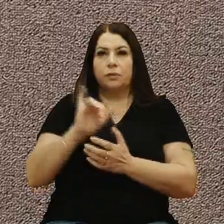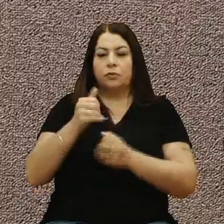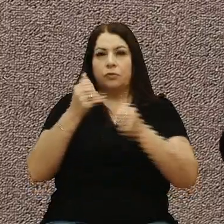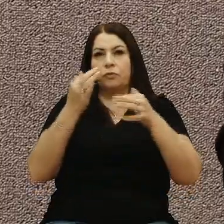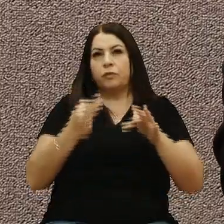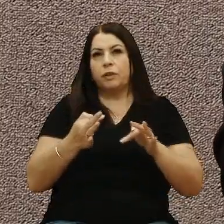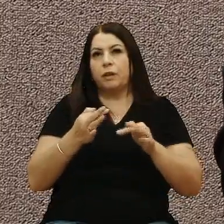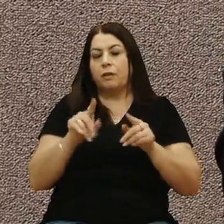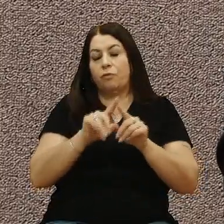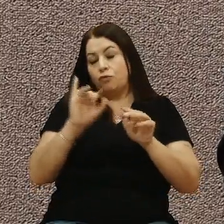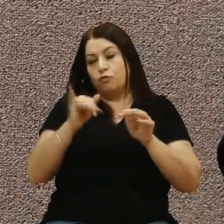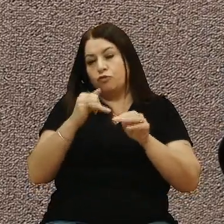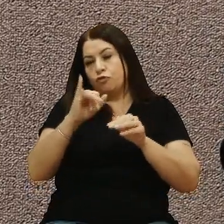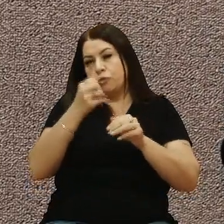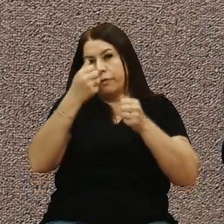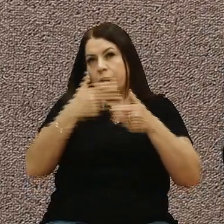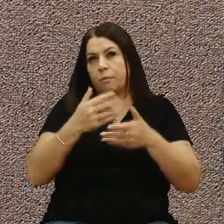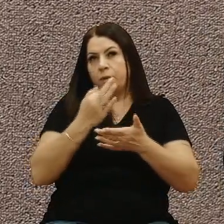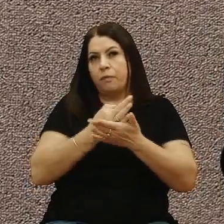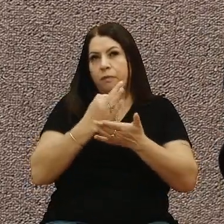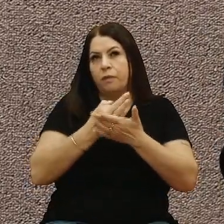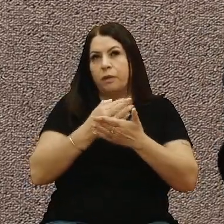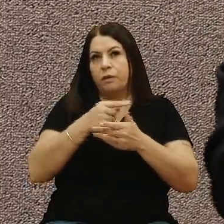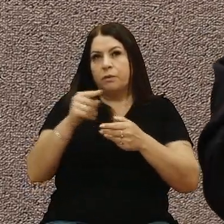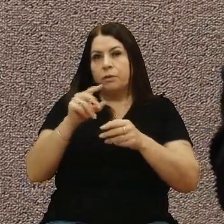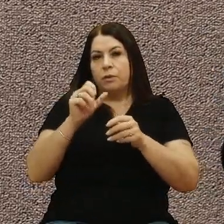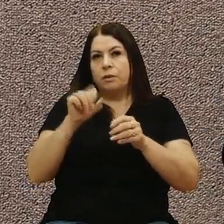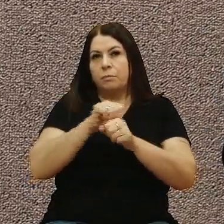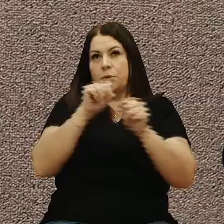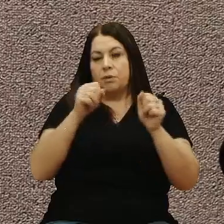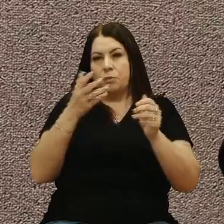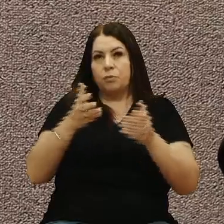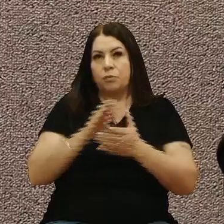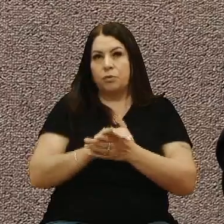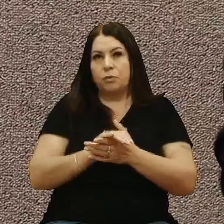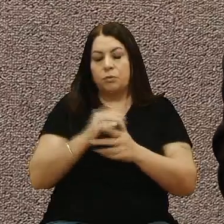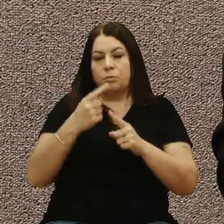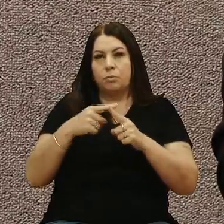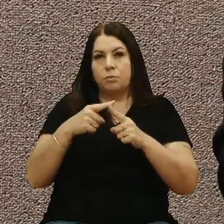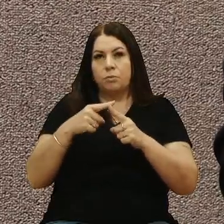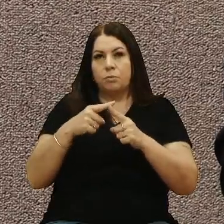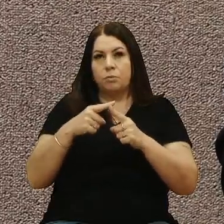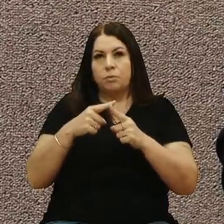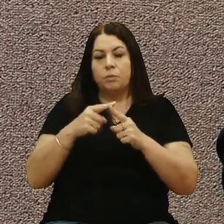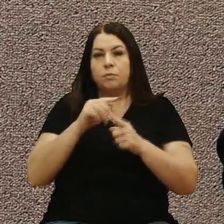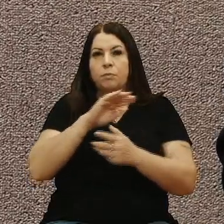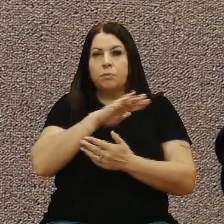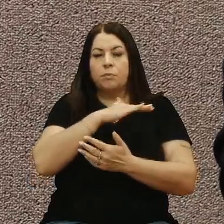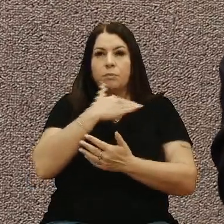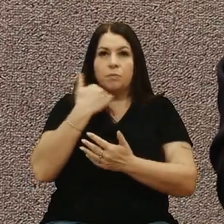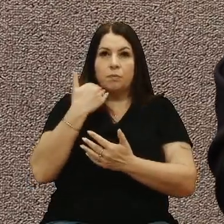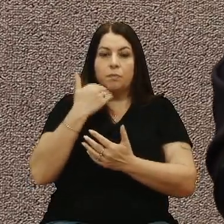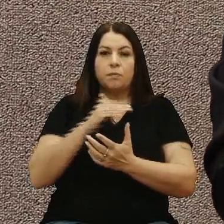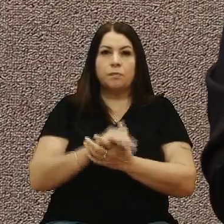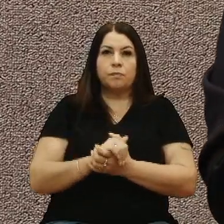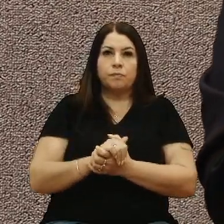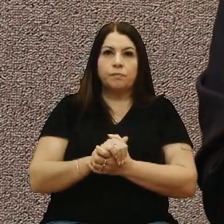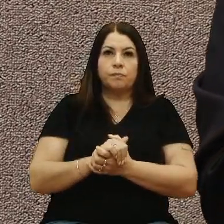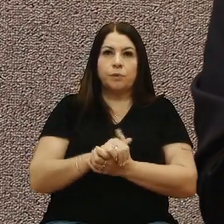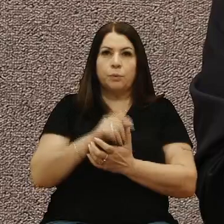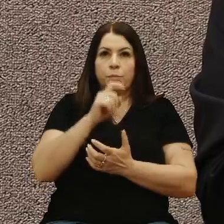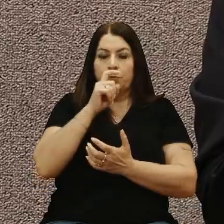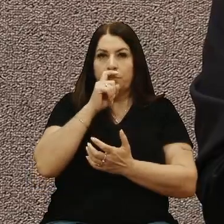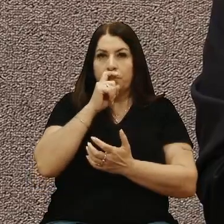ausência repentina neste plenário na manhã de hoje, por conta do falecimento do pai